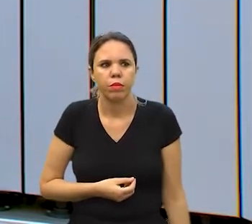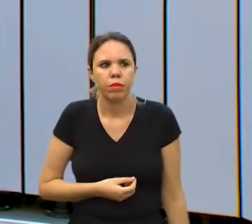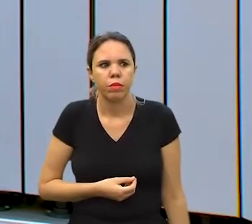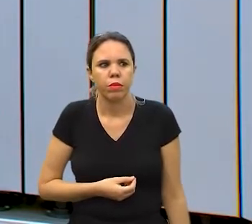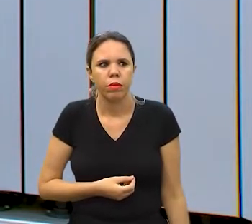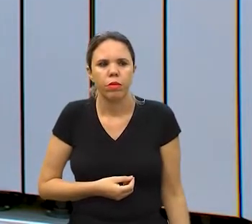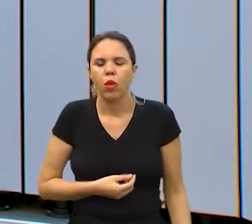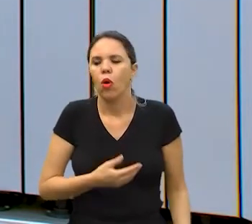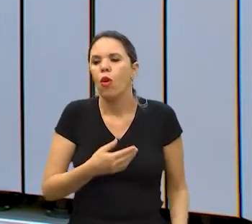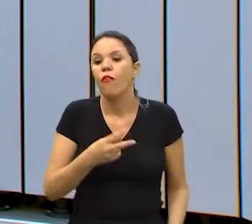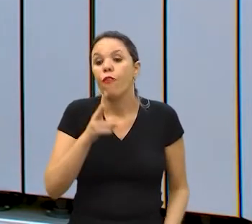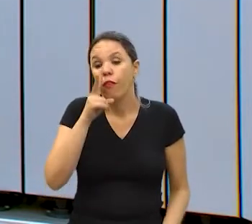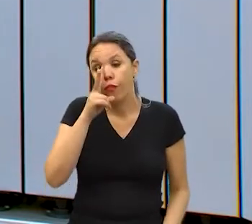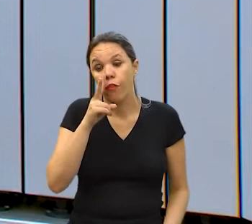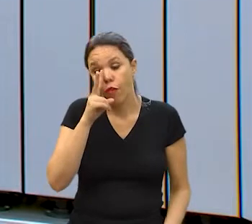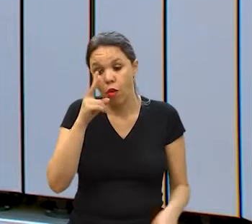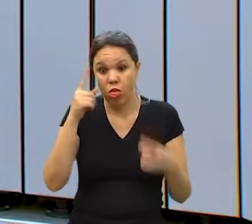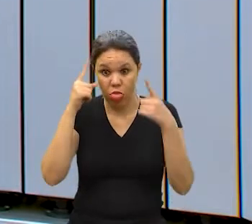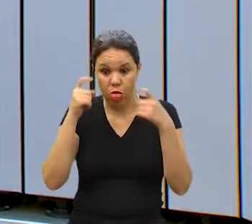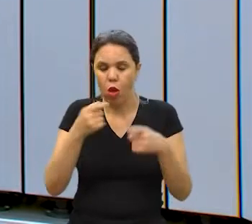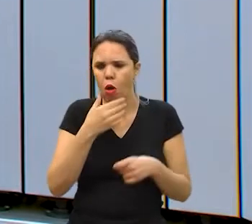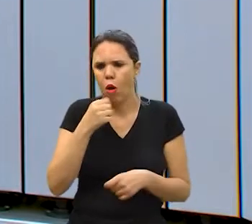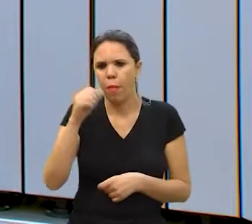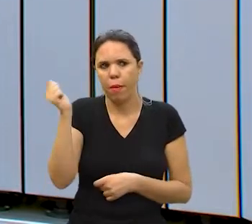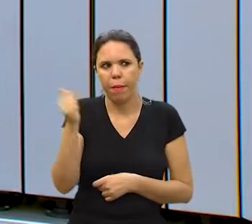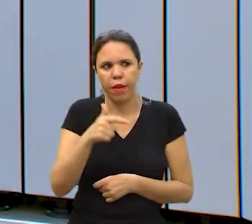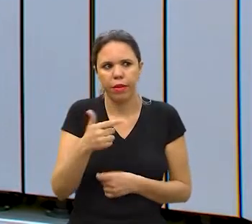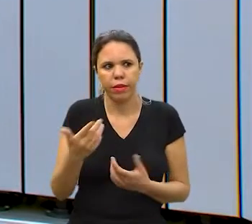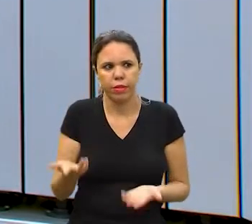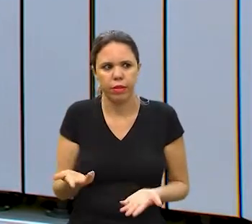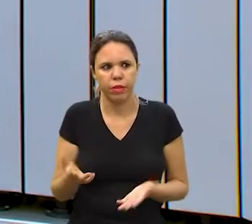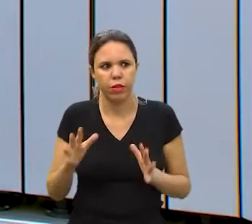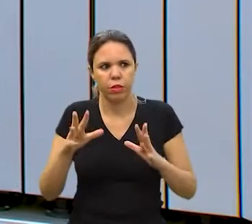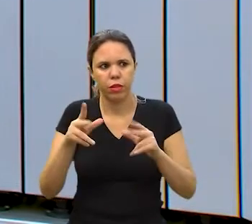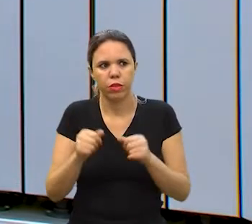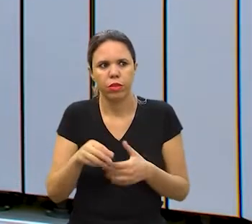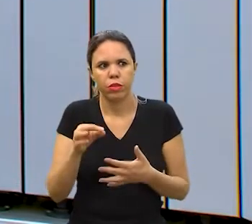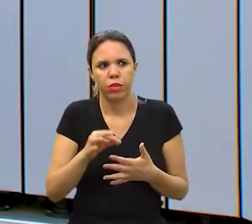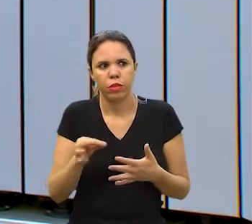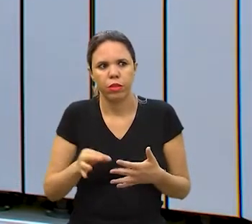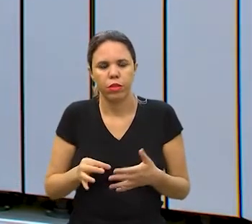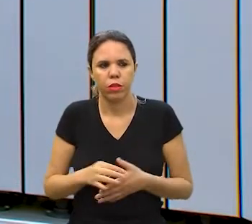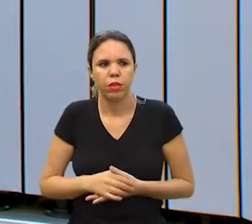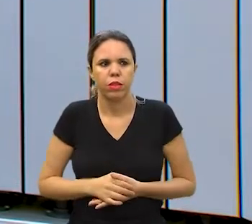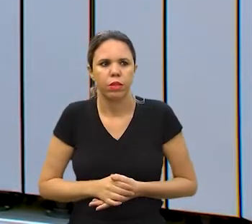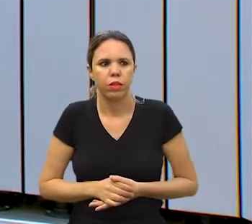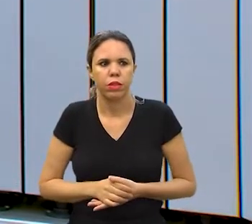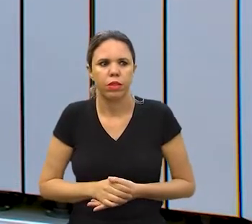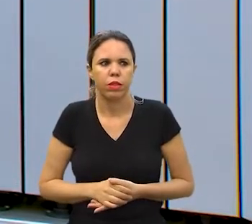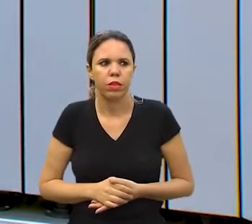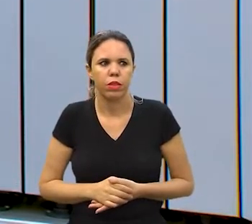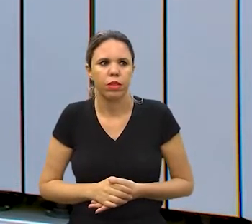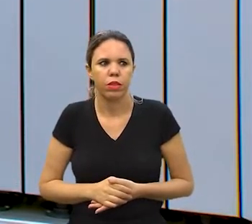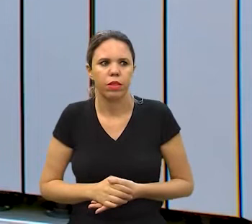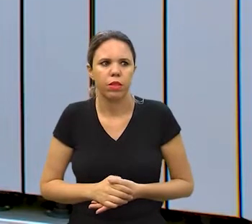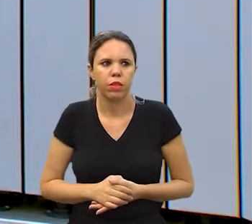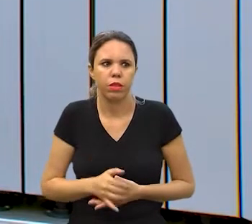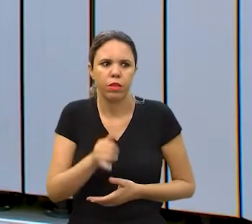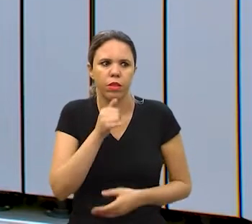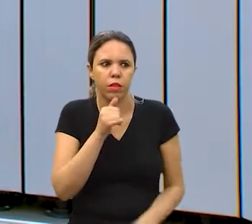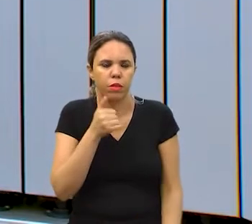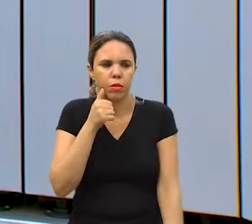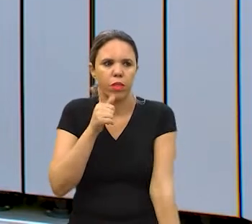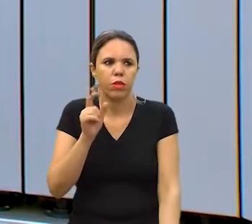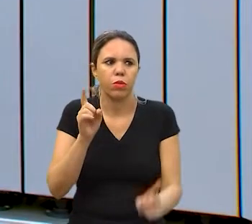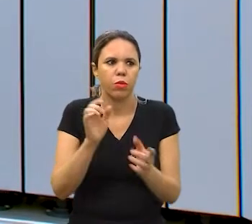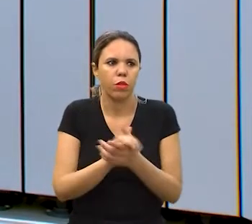que em termos de brutalidade, o homem é mais bruto que ela. Então, é onde que a gente fala. E isso daí tudo engloba num quadro de, por